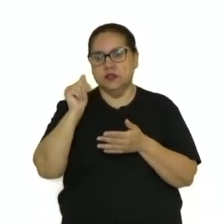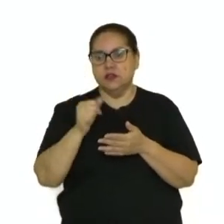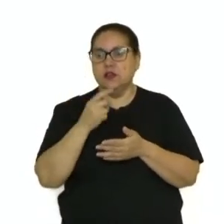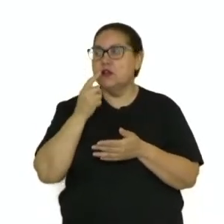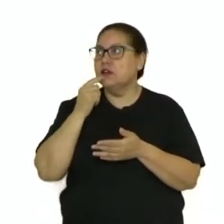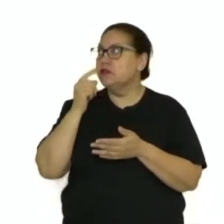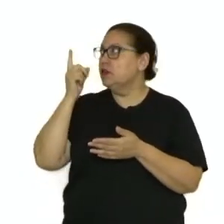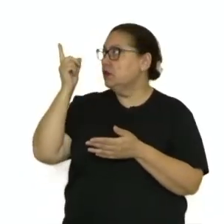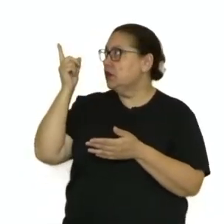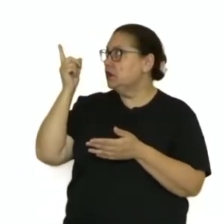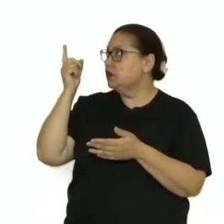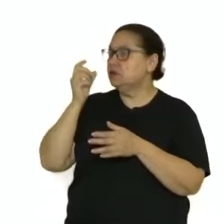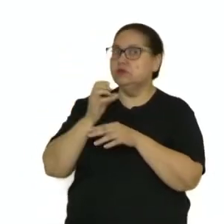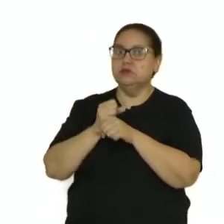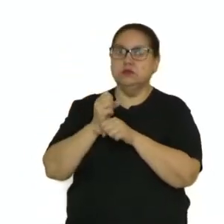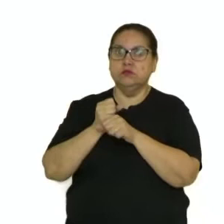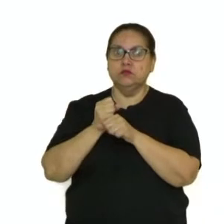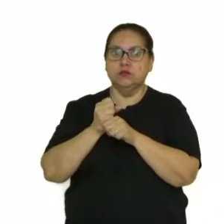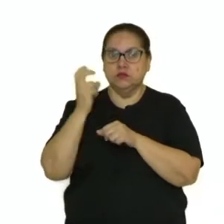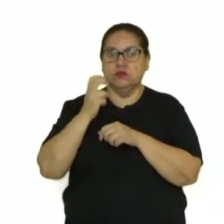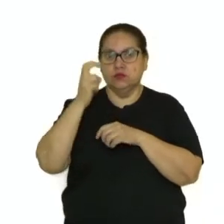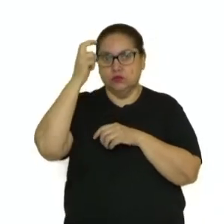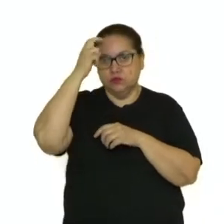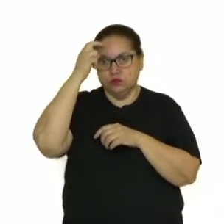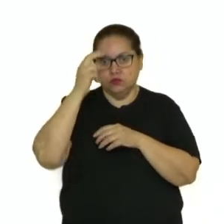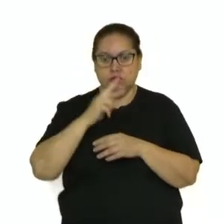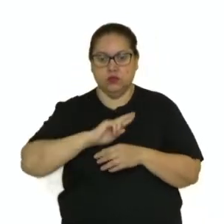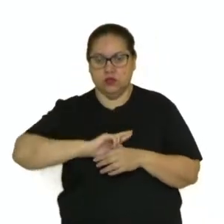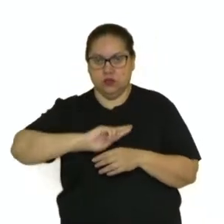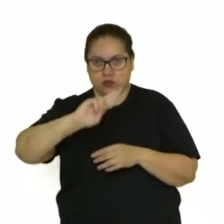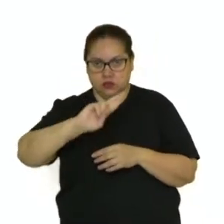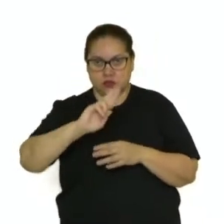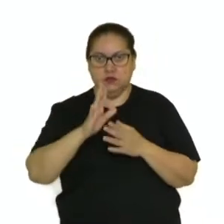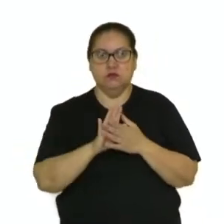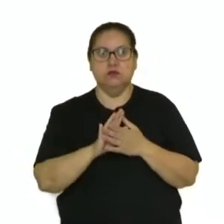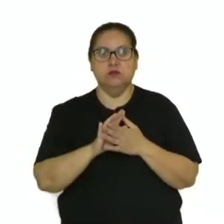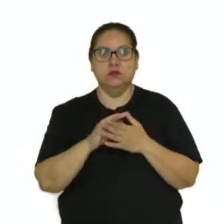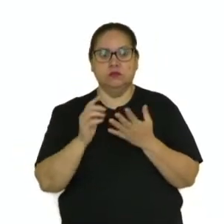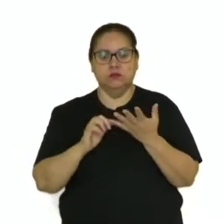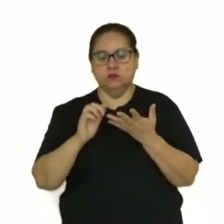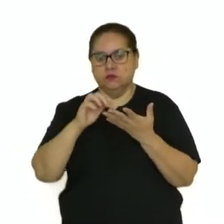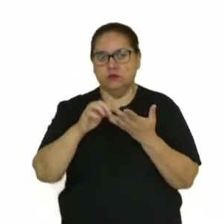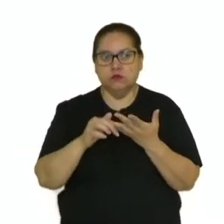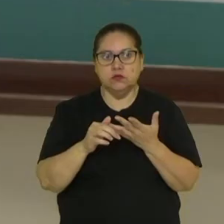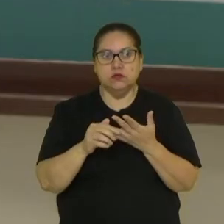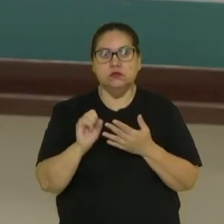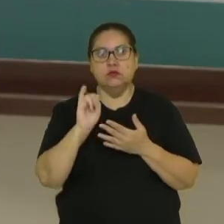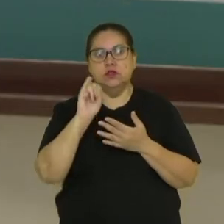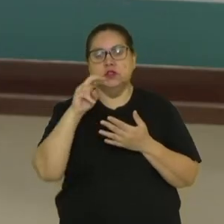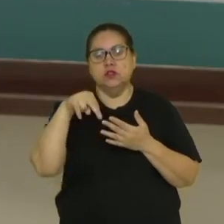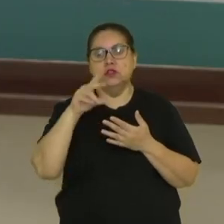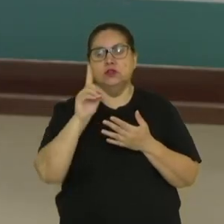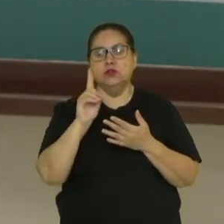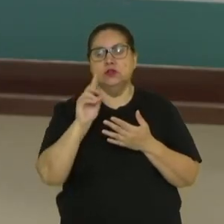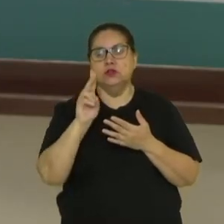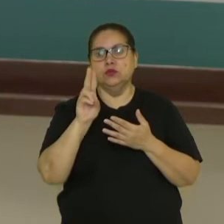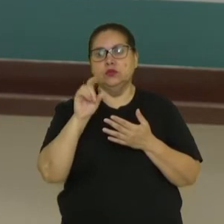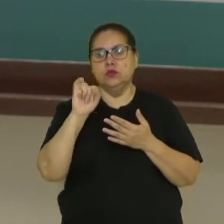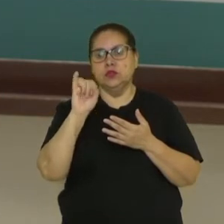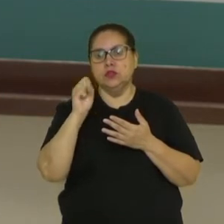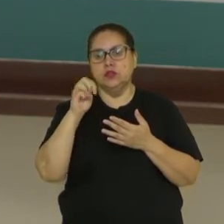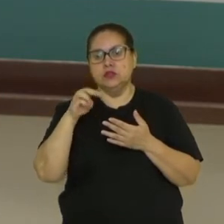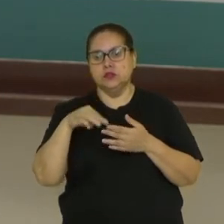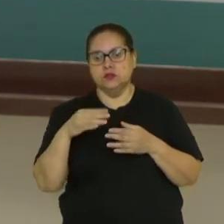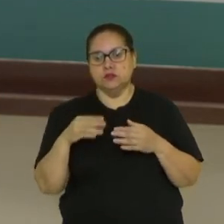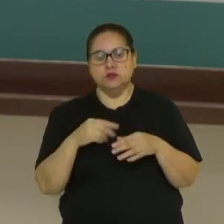mapa. Então temos um mundo ali com cultura de religião, o sikhismo, temos ali o hinduísmo, né, o